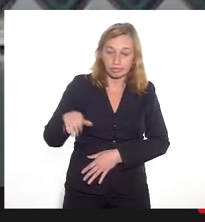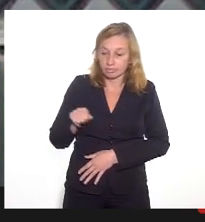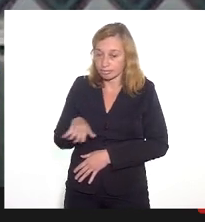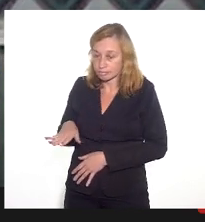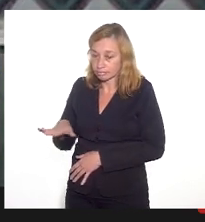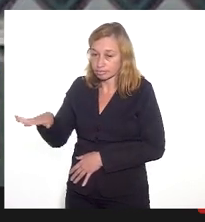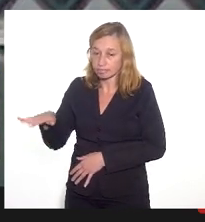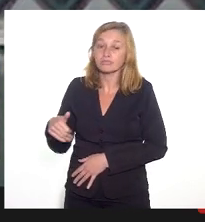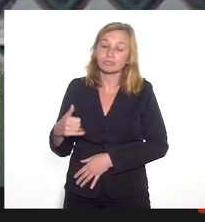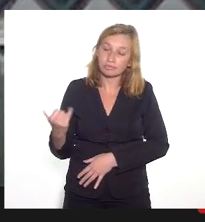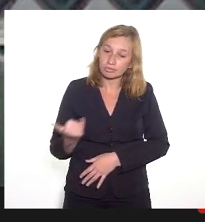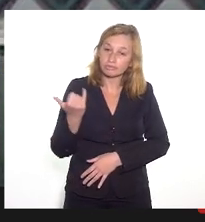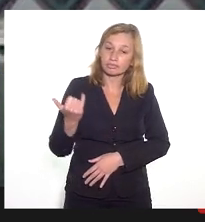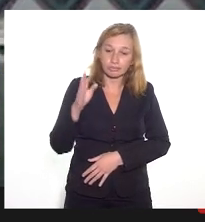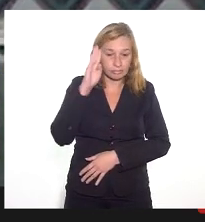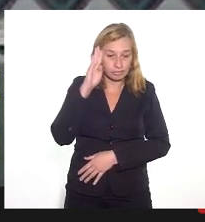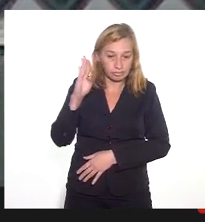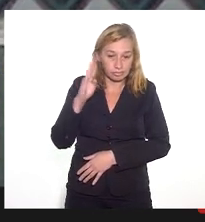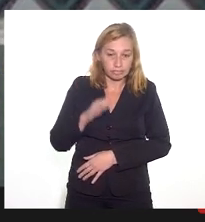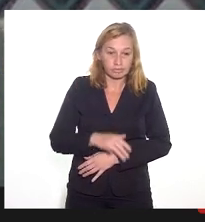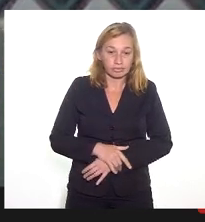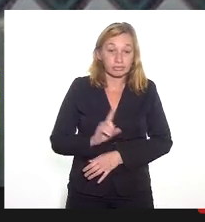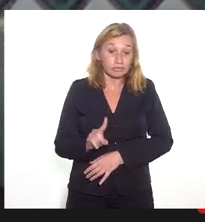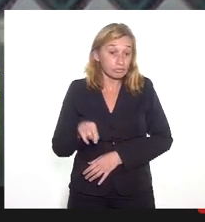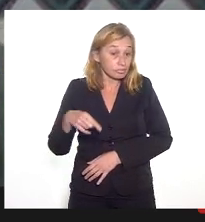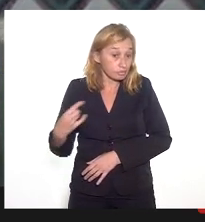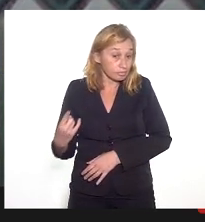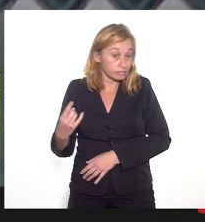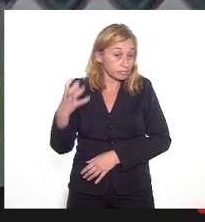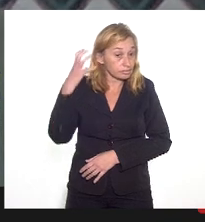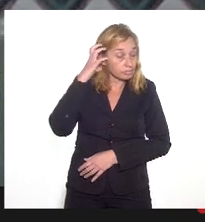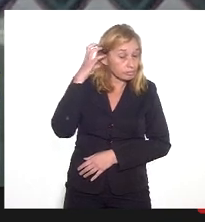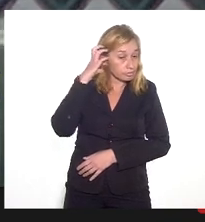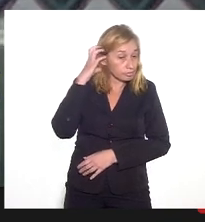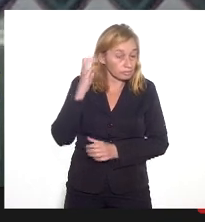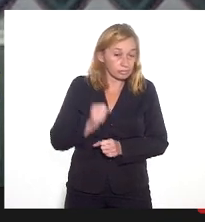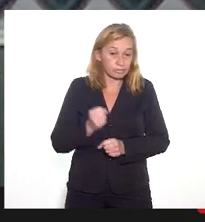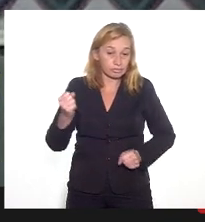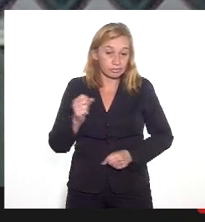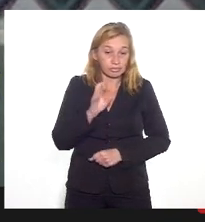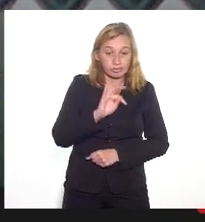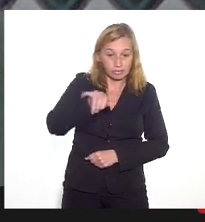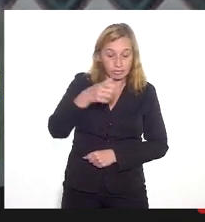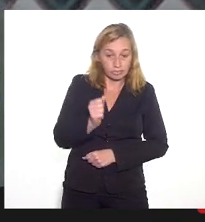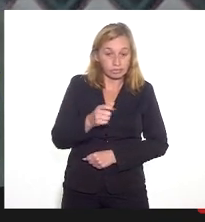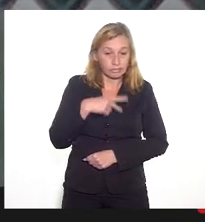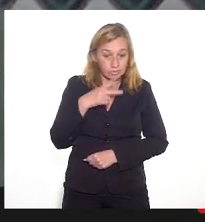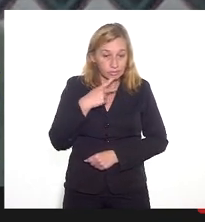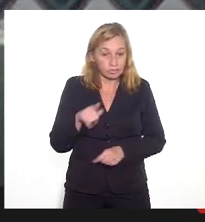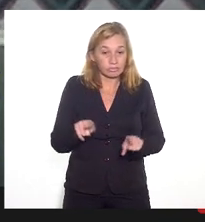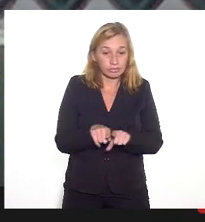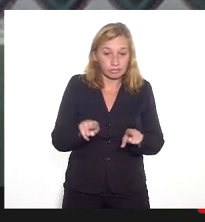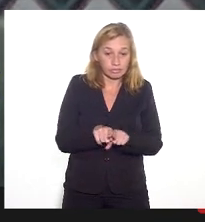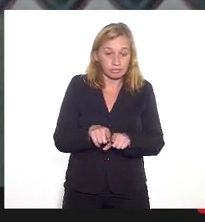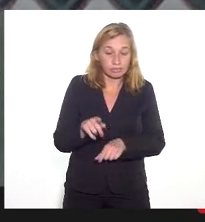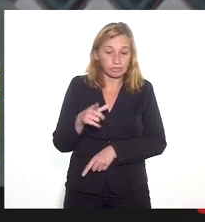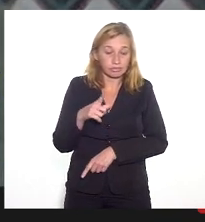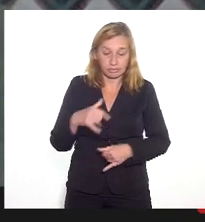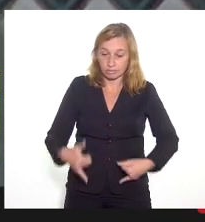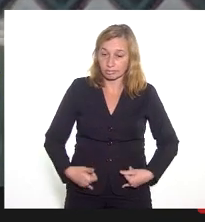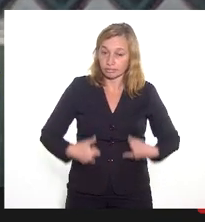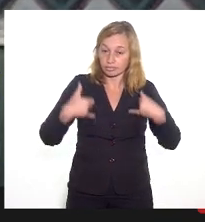favelados, periféricos, é fundamental. E depois a Rádio Grande Tijuca, como eu falei, e em seguida eu tive a honra